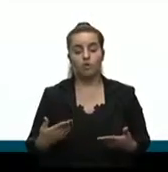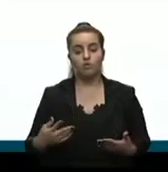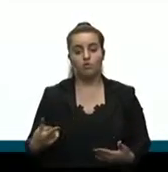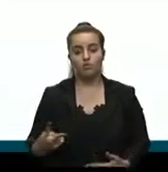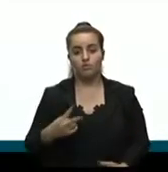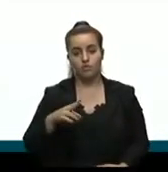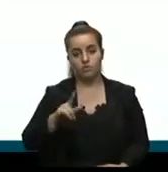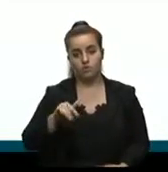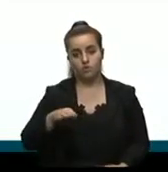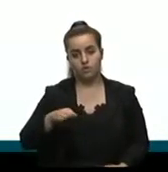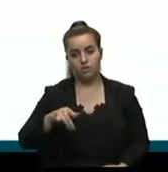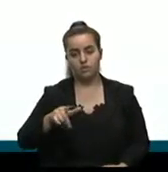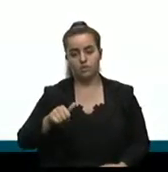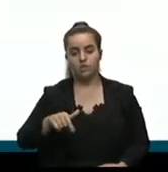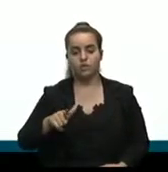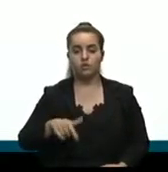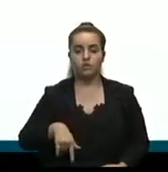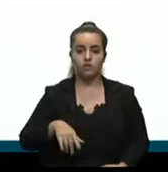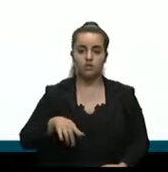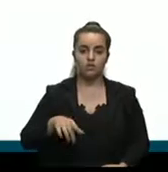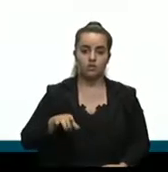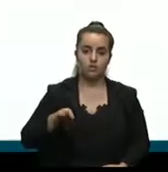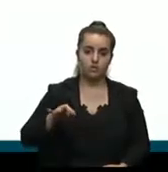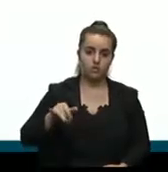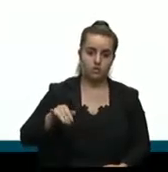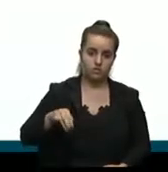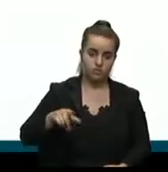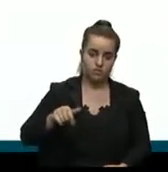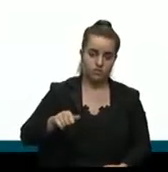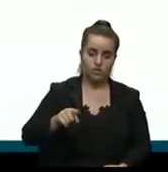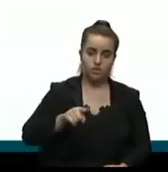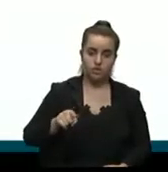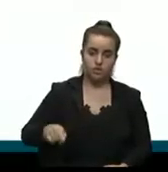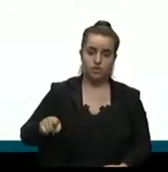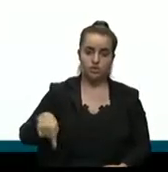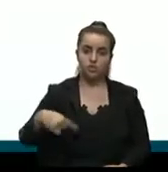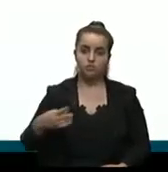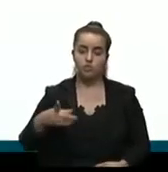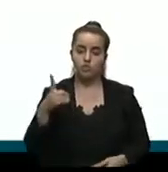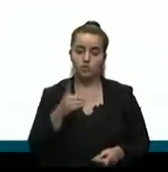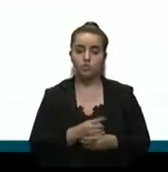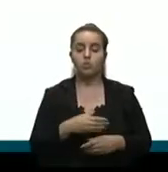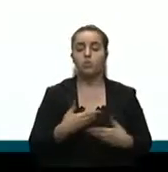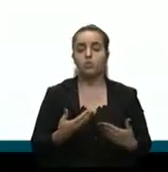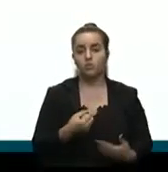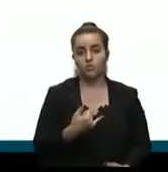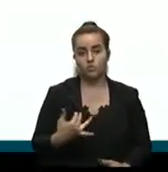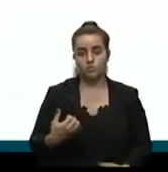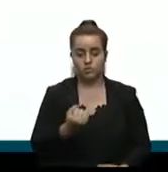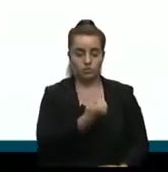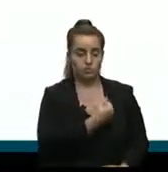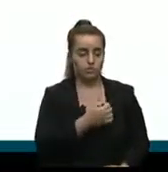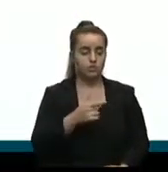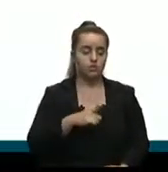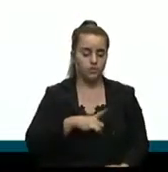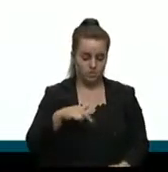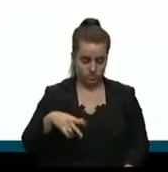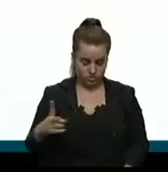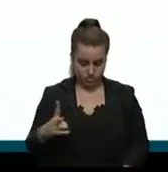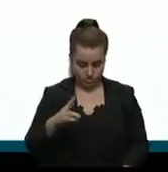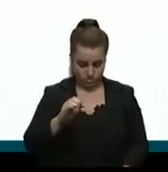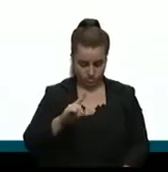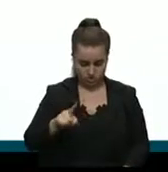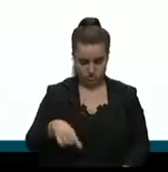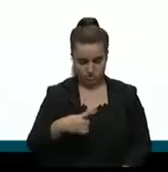da tabela Z e depois descobre quais os números que fornecem, né, esse valor de